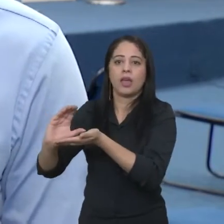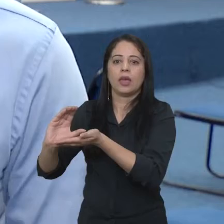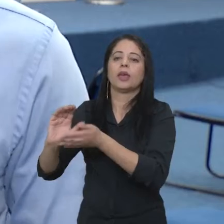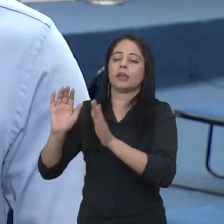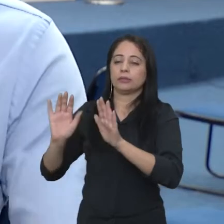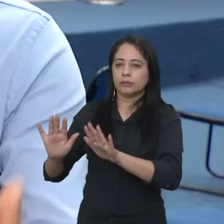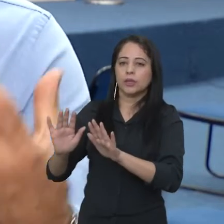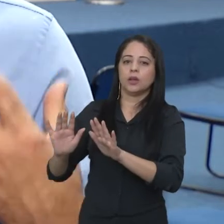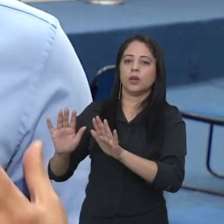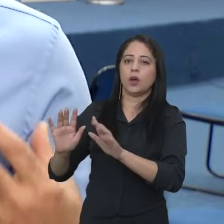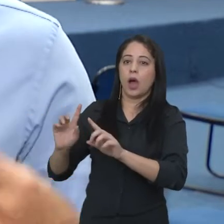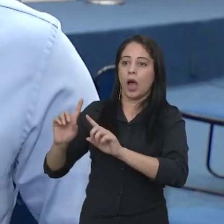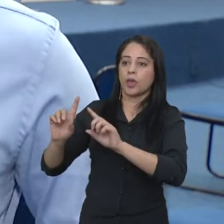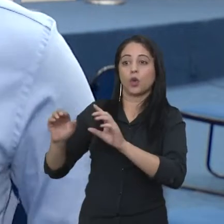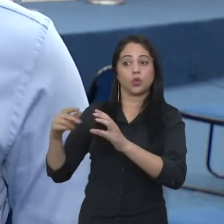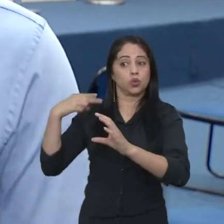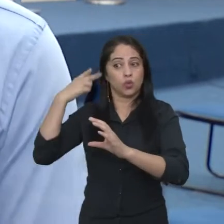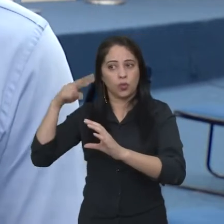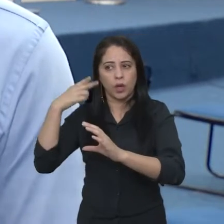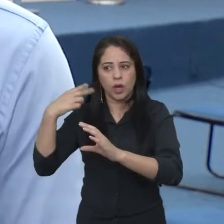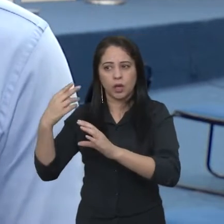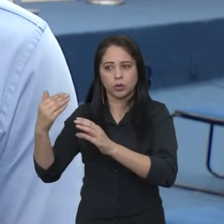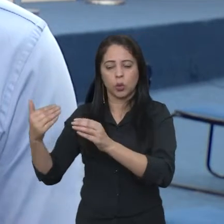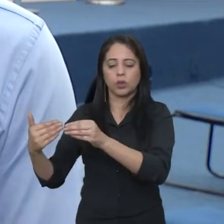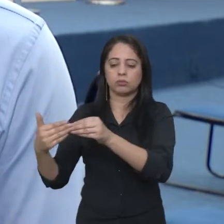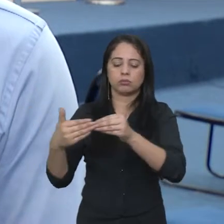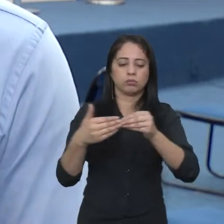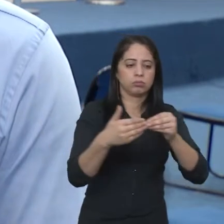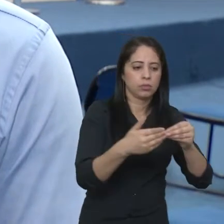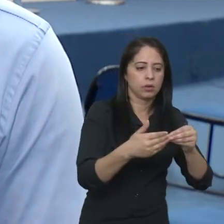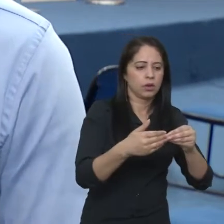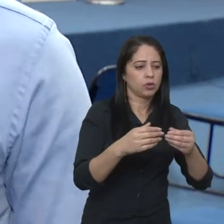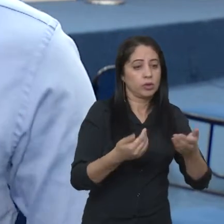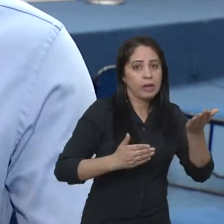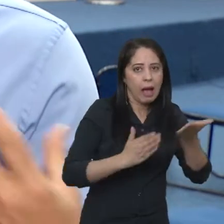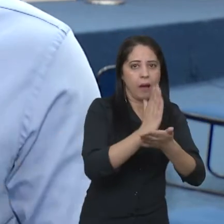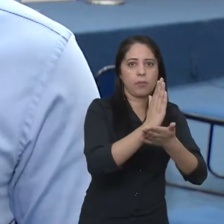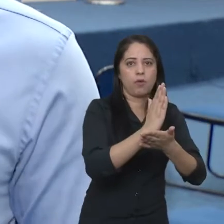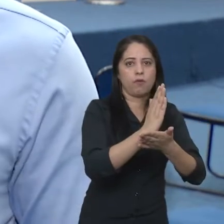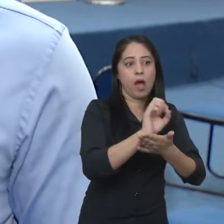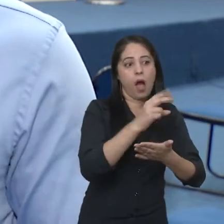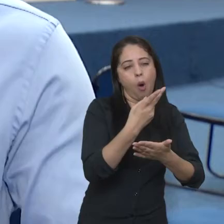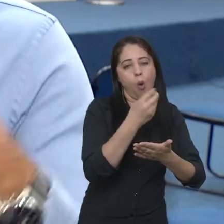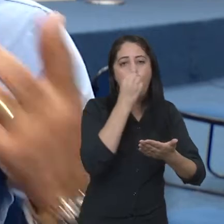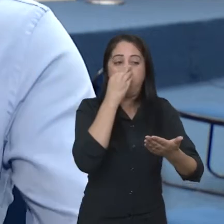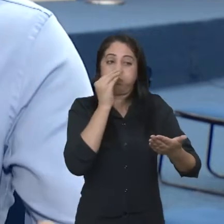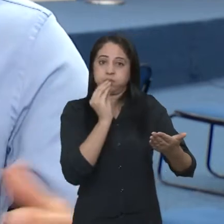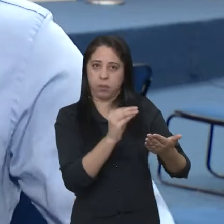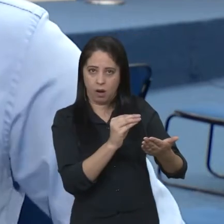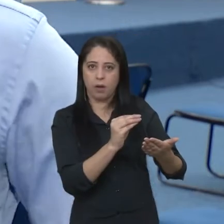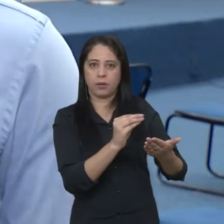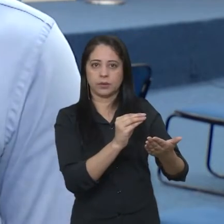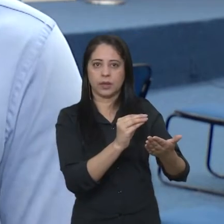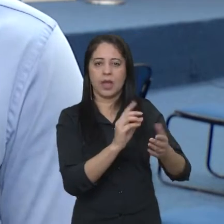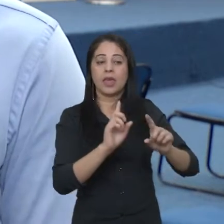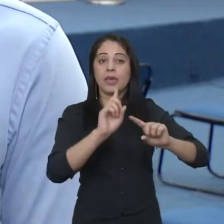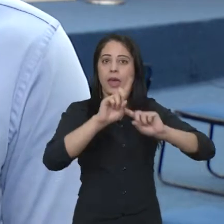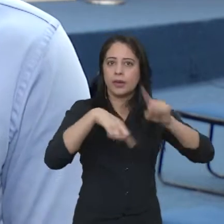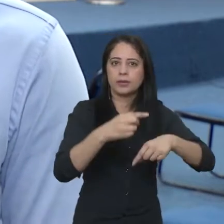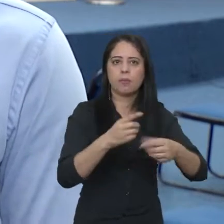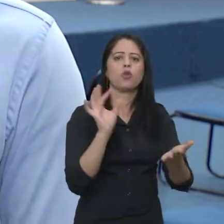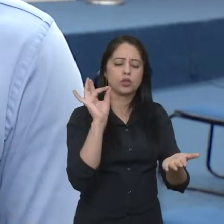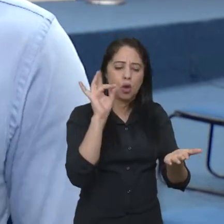Poder Executivo, e aí isso chega até os vereadores para que a gente possa aprovar e efetivamente esses